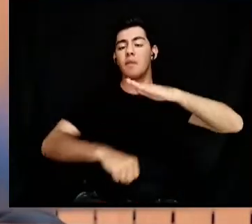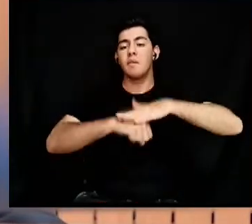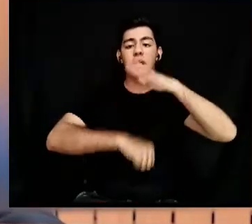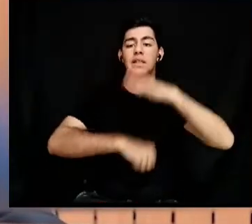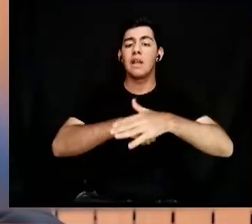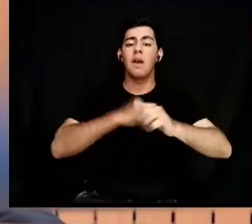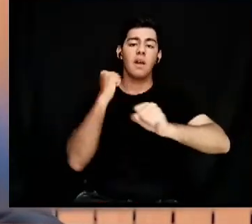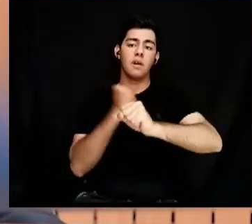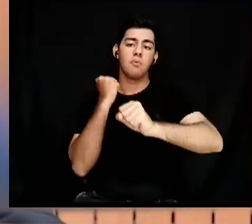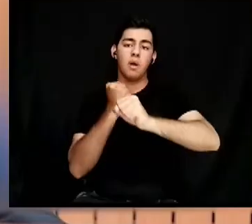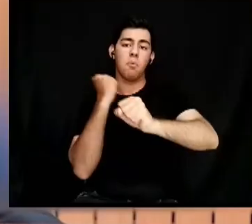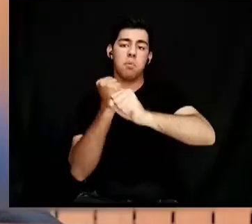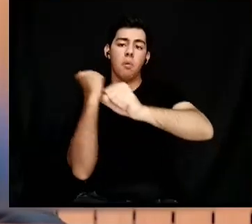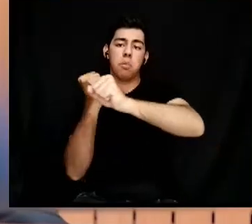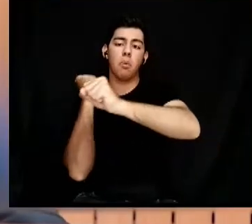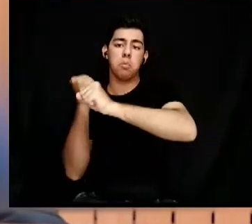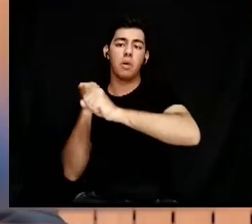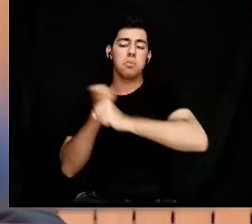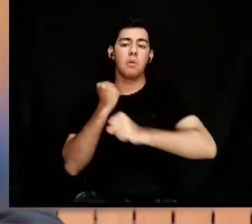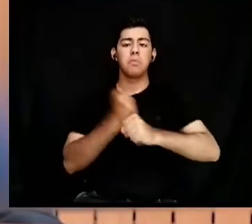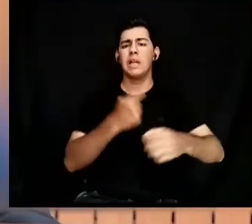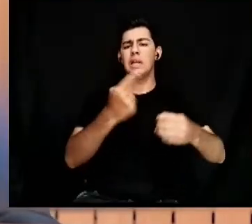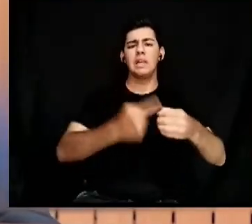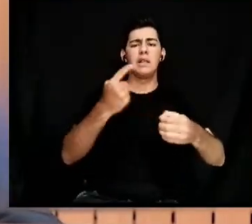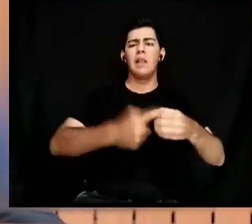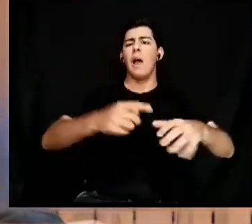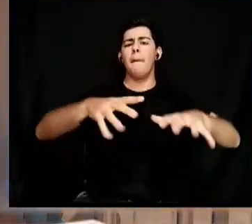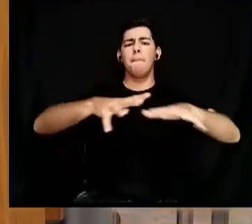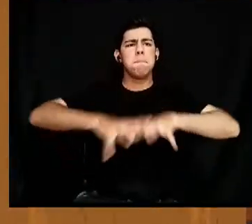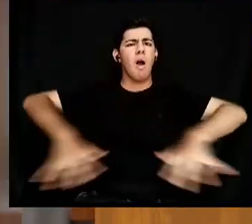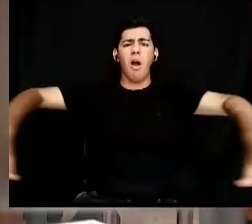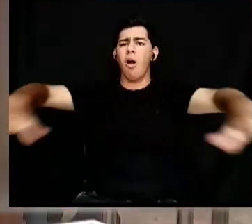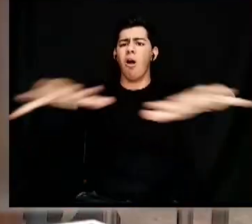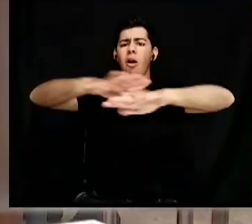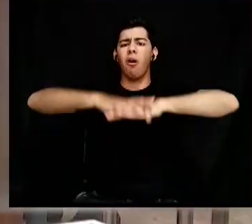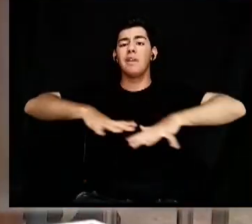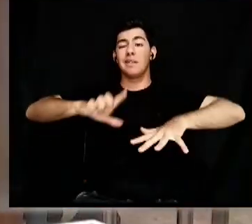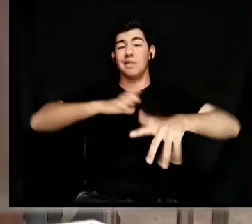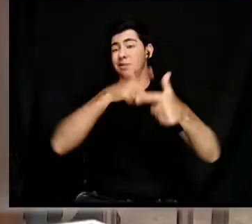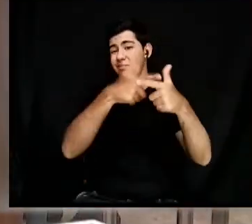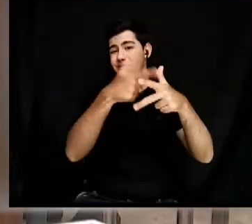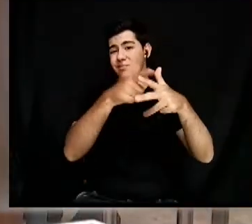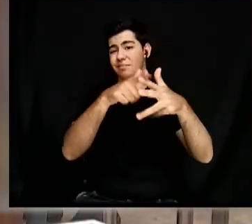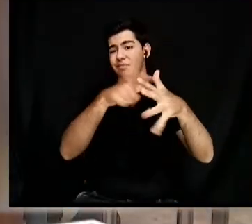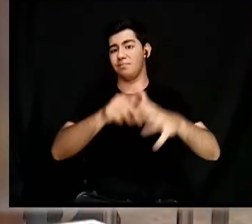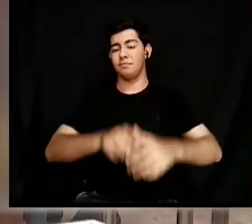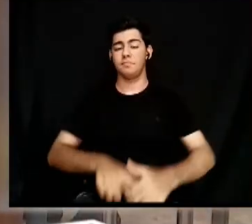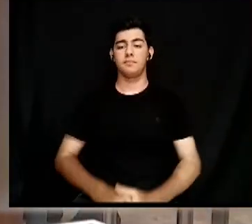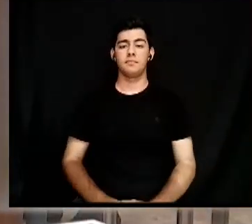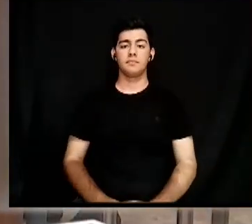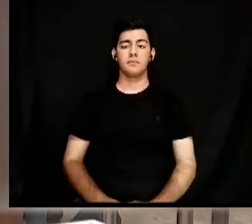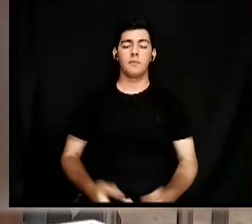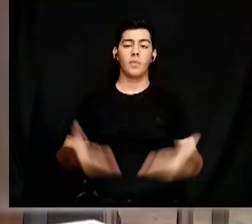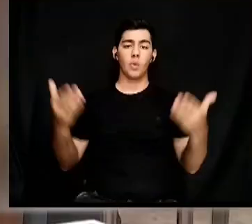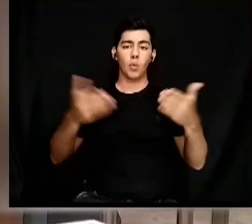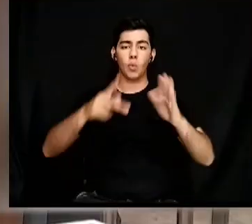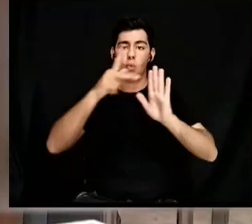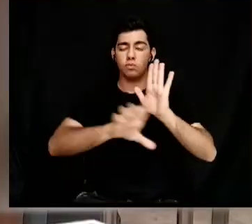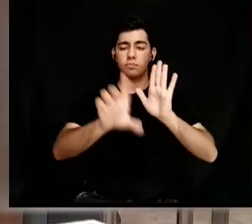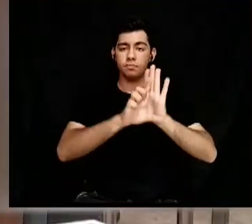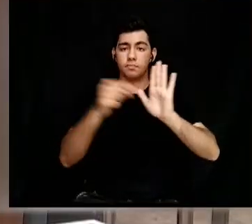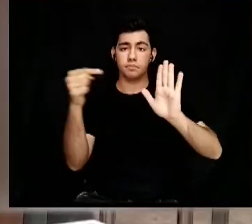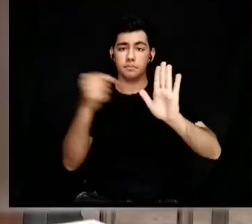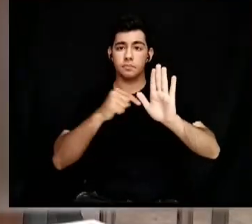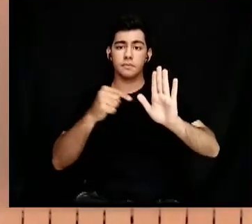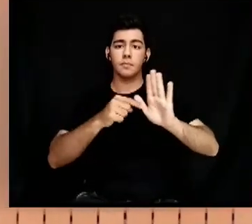cidade inteira, enfim, isso causando vários problemas. Estamos tratando de um projeto de lei que trata de uma